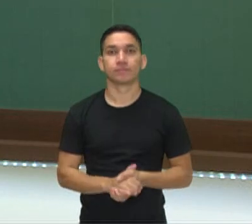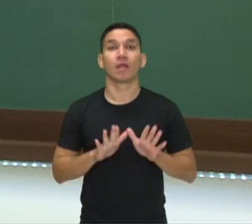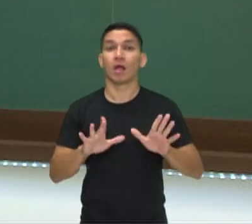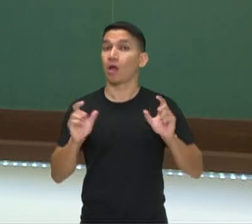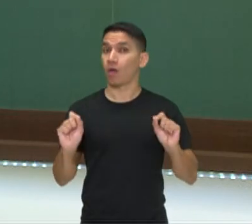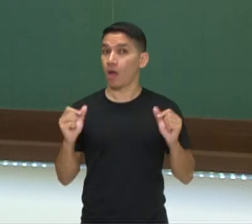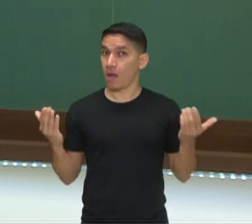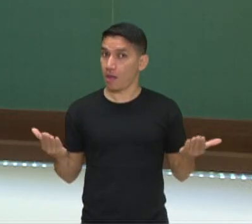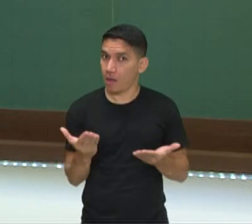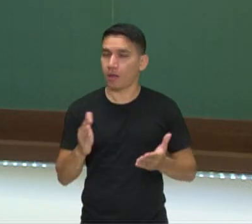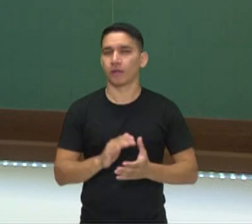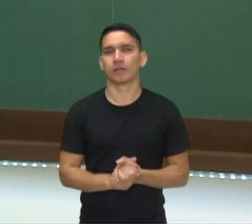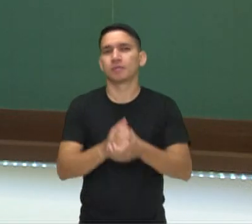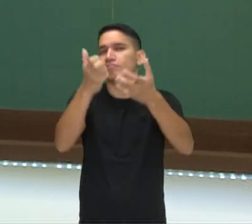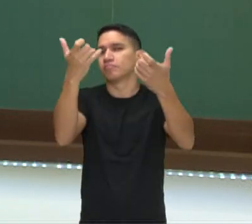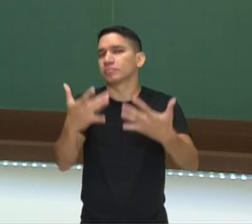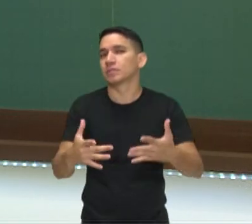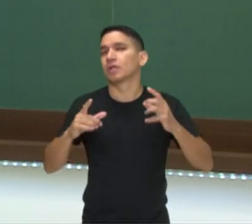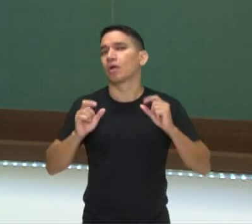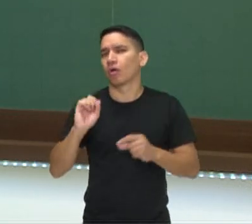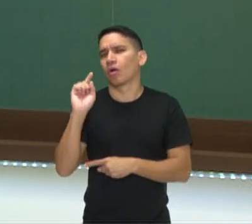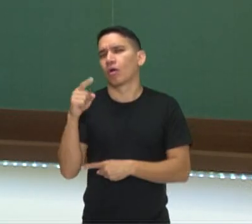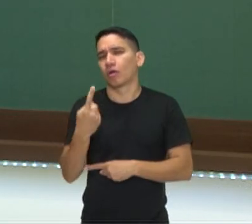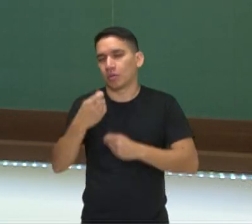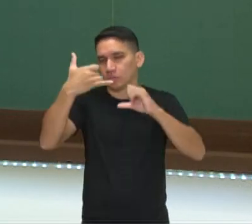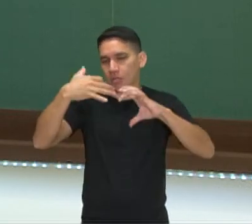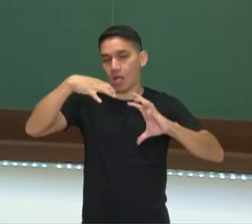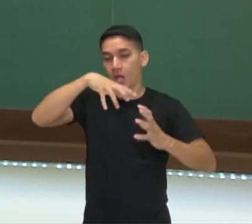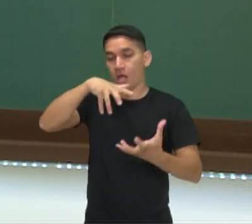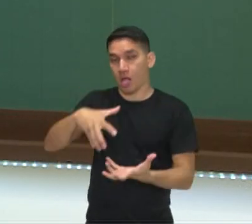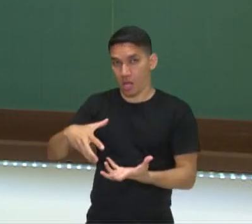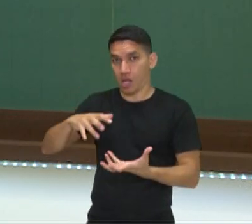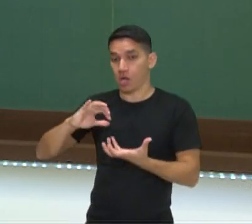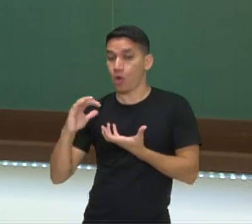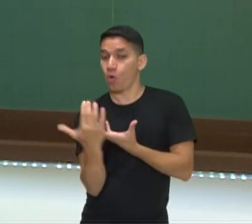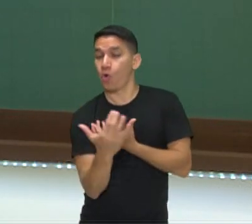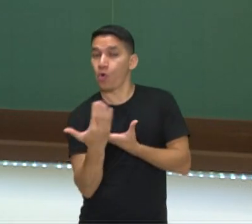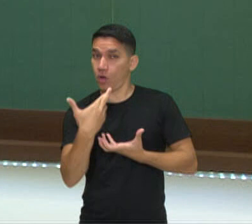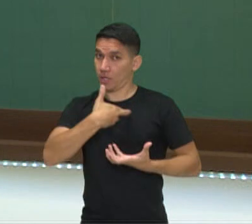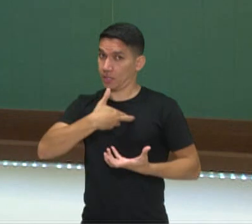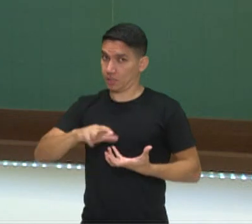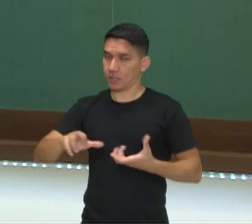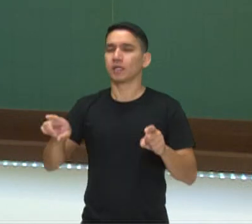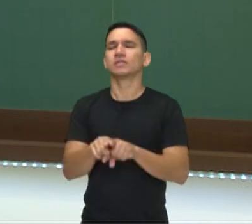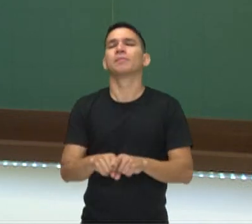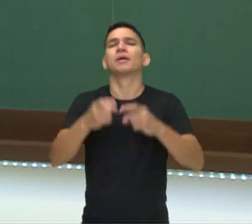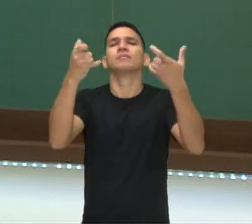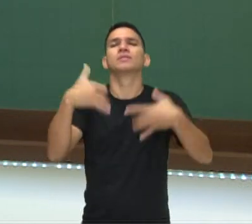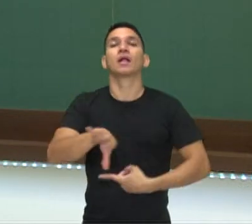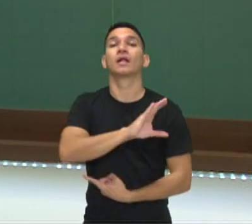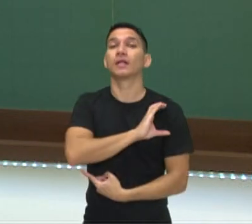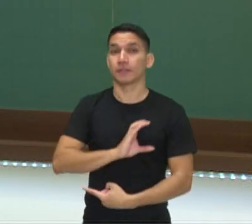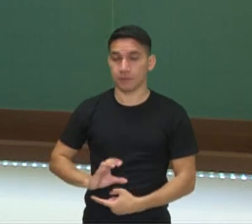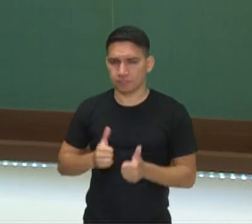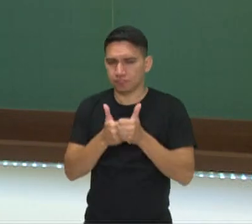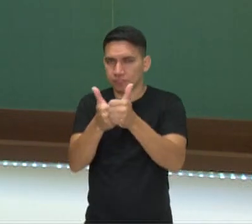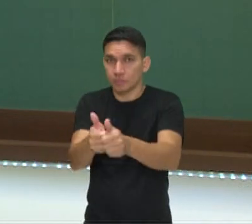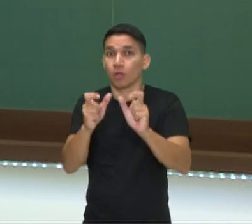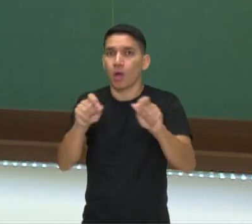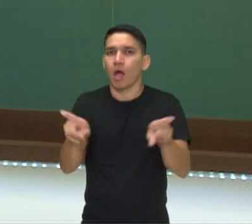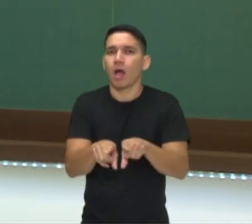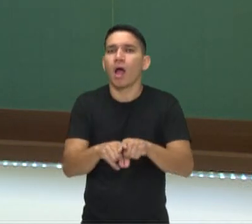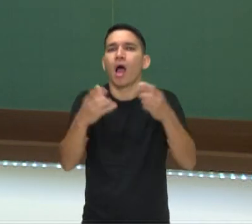Agora, bom, falamos da religião oriental, falamos do cristianismo, agora nós vamos falar